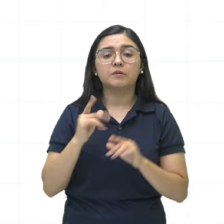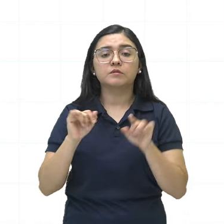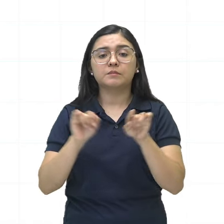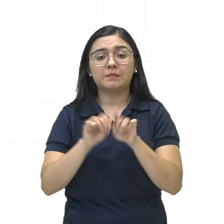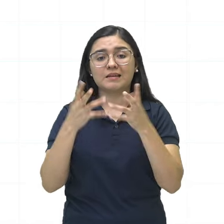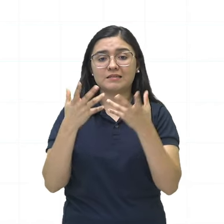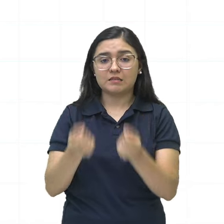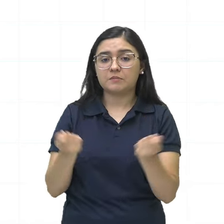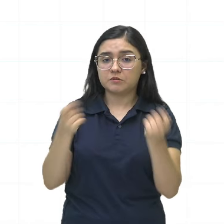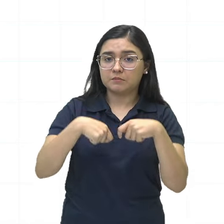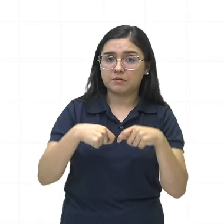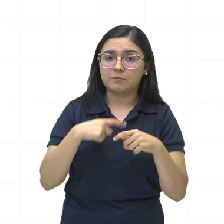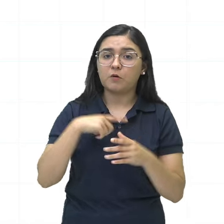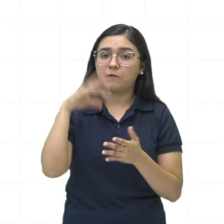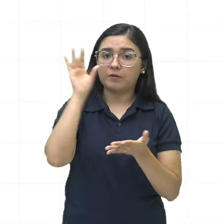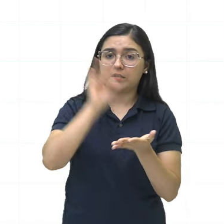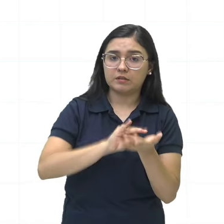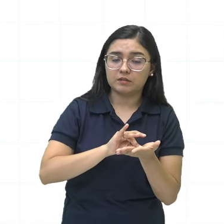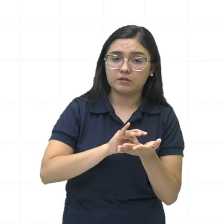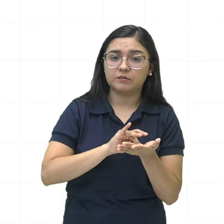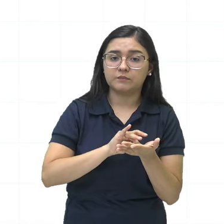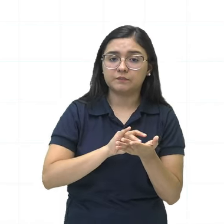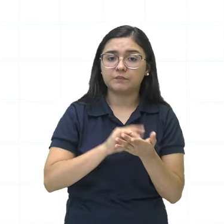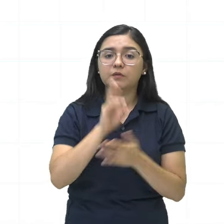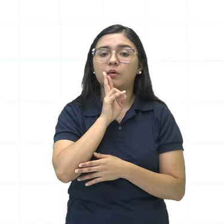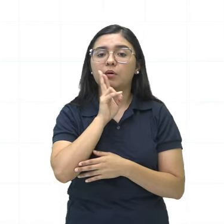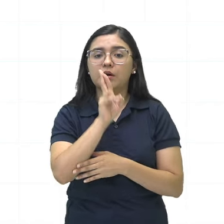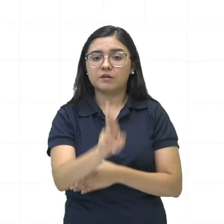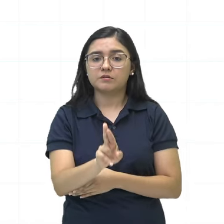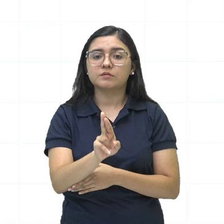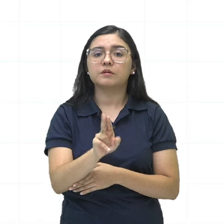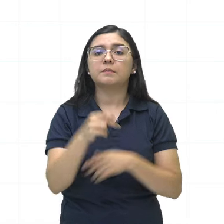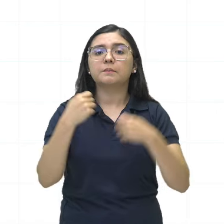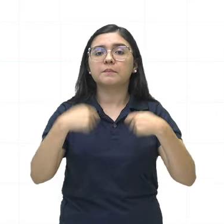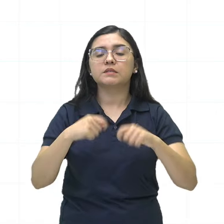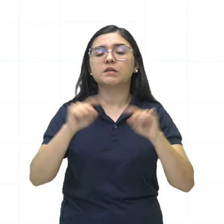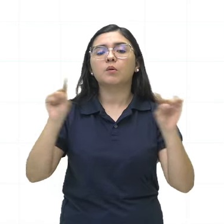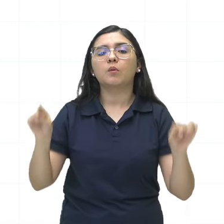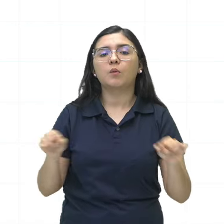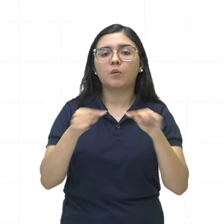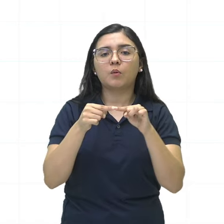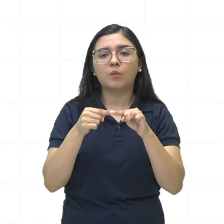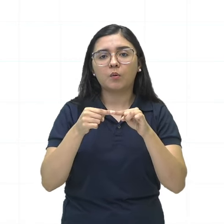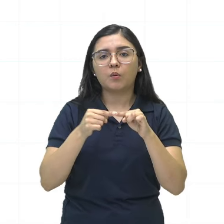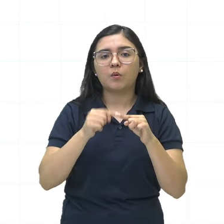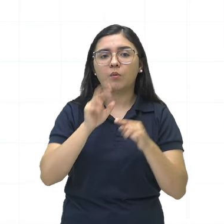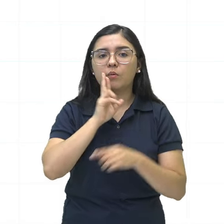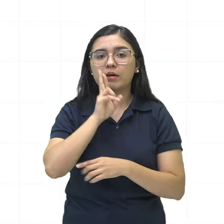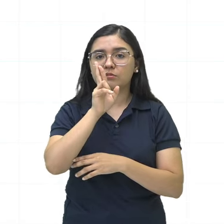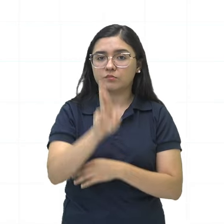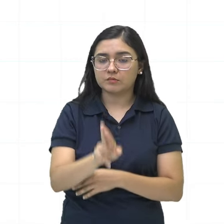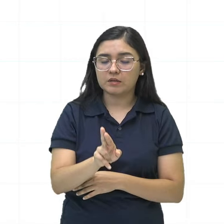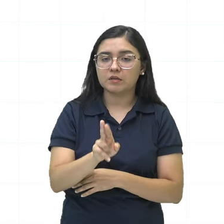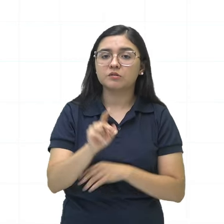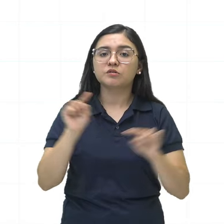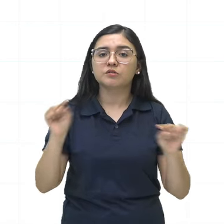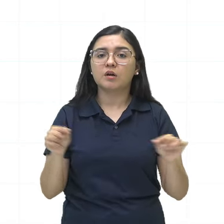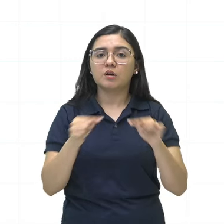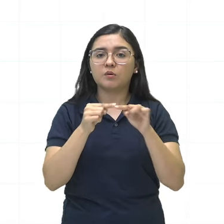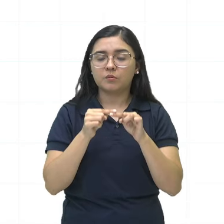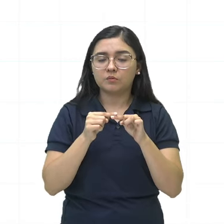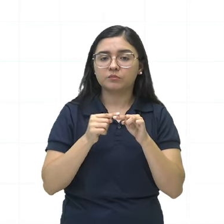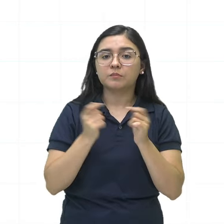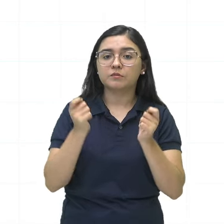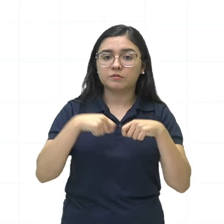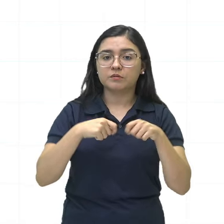ser aceita como verdadeira, os resultados obtidos eles devem coincidir com o resultado esperado, de acordo com a